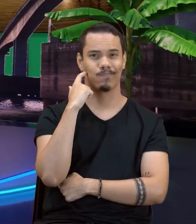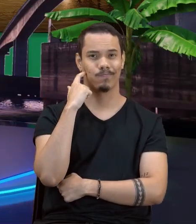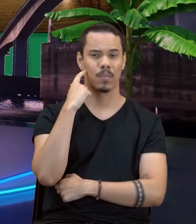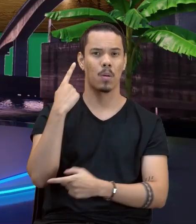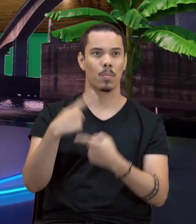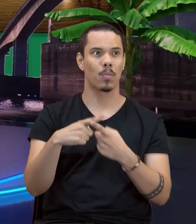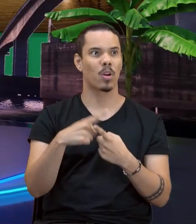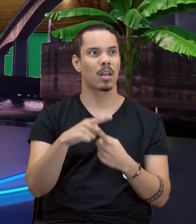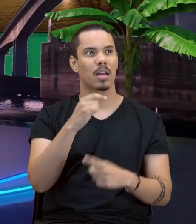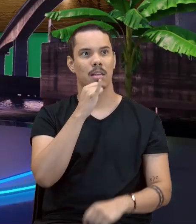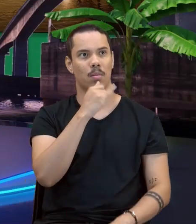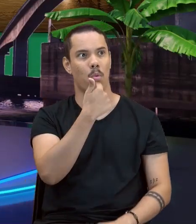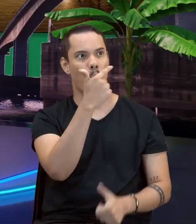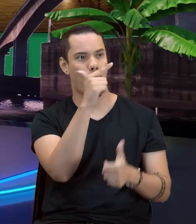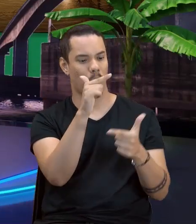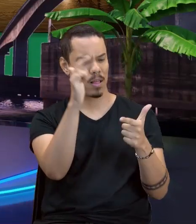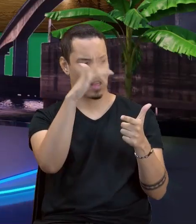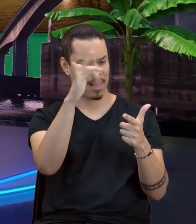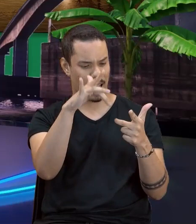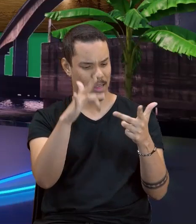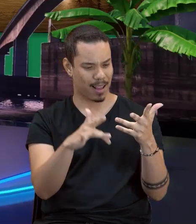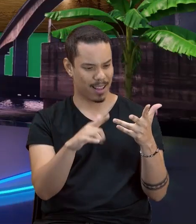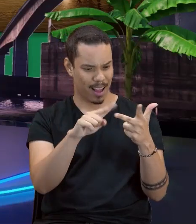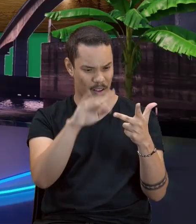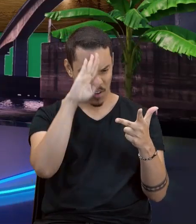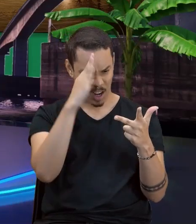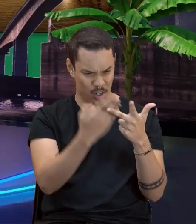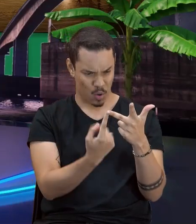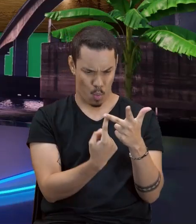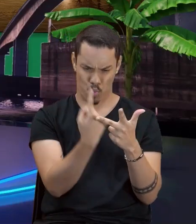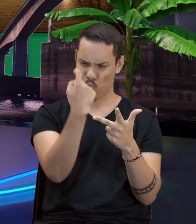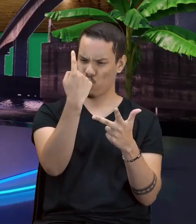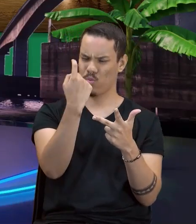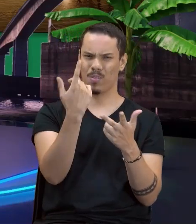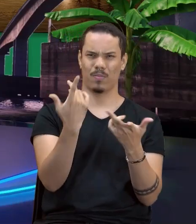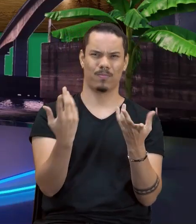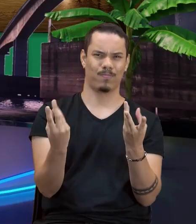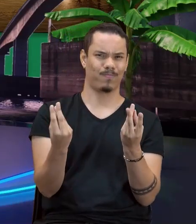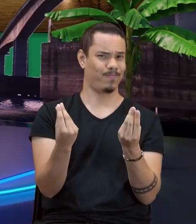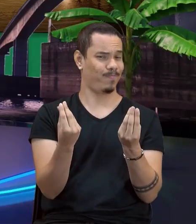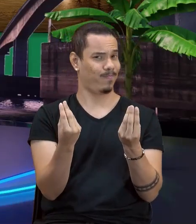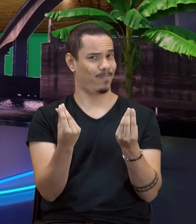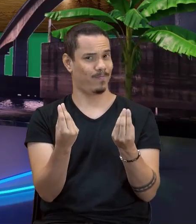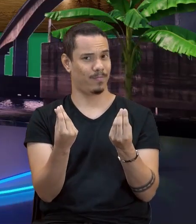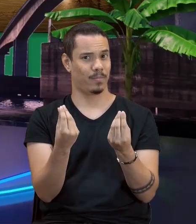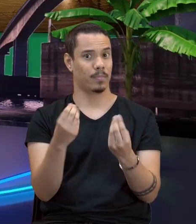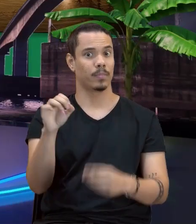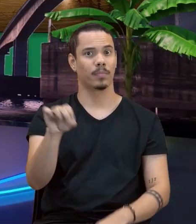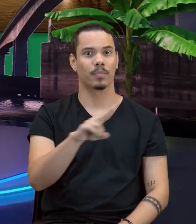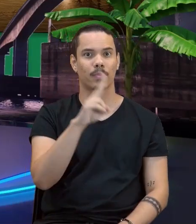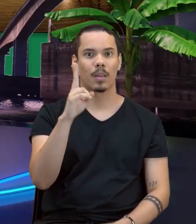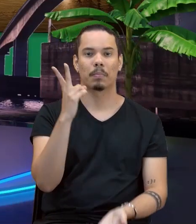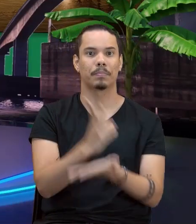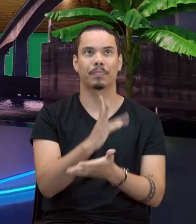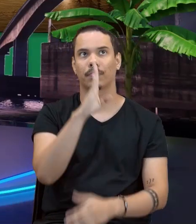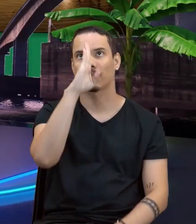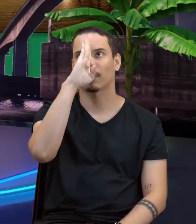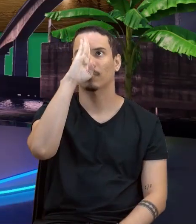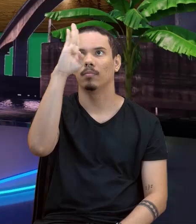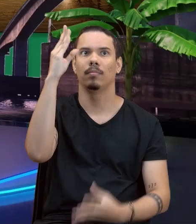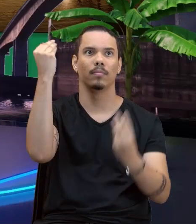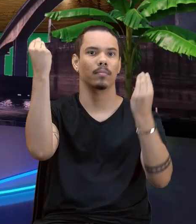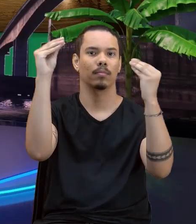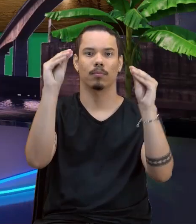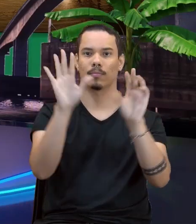outras, é muito complicado acreditar numa afirmação que generaliza. Ou então extrema demais, né? Isso, exatamente.